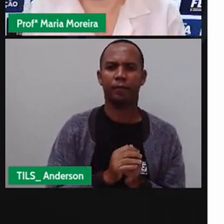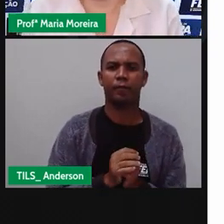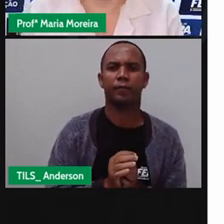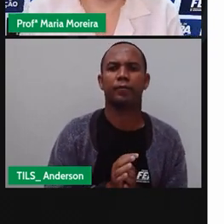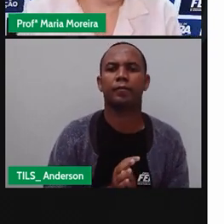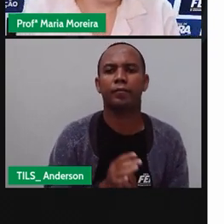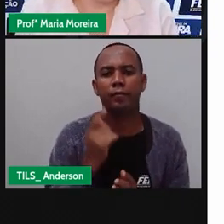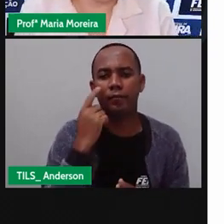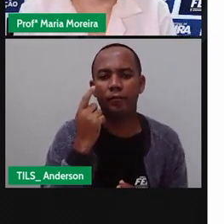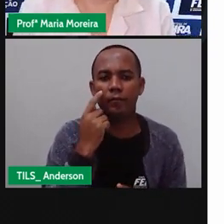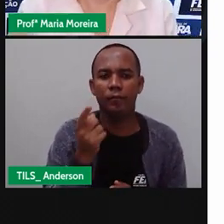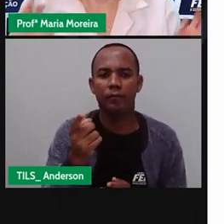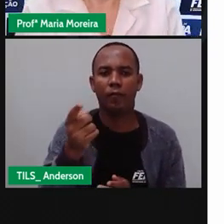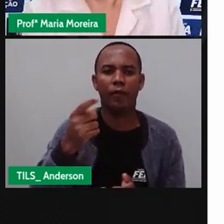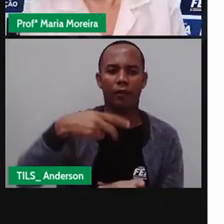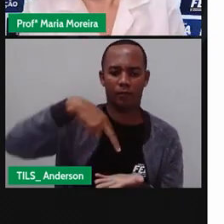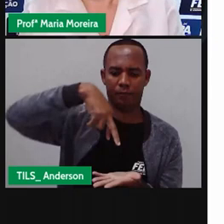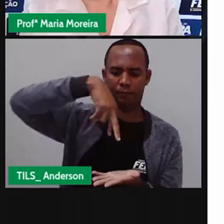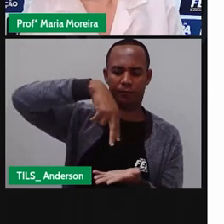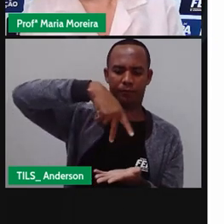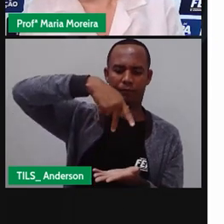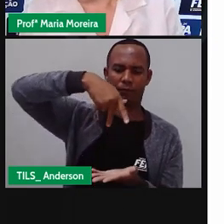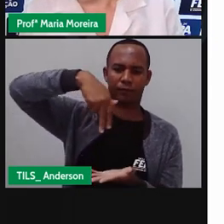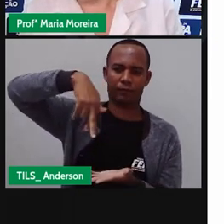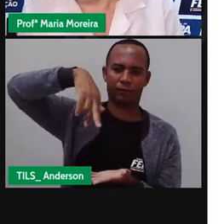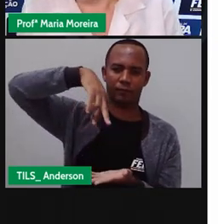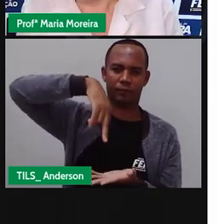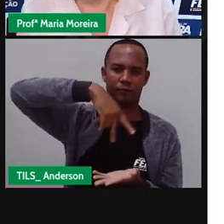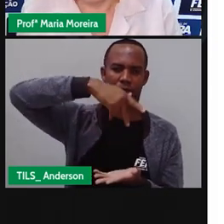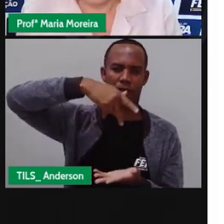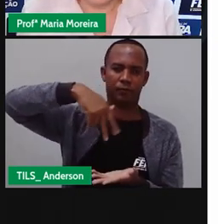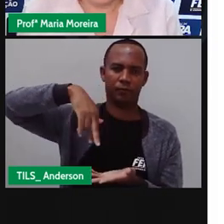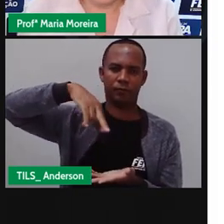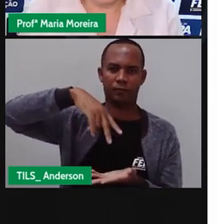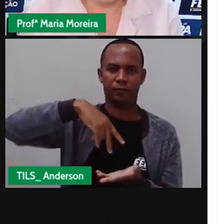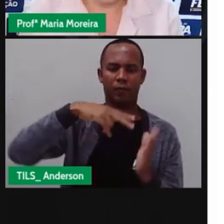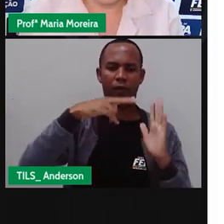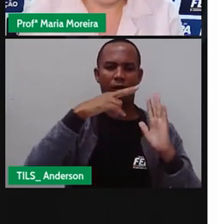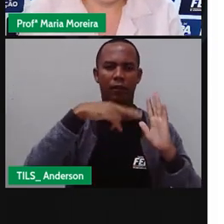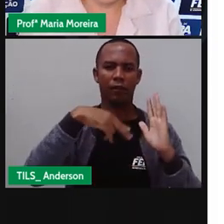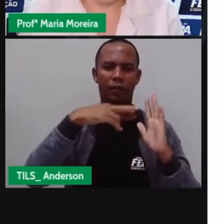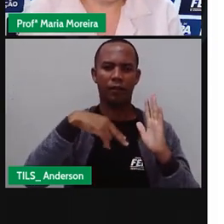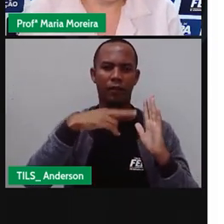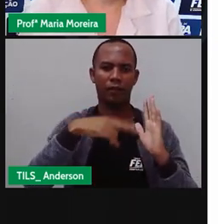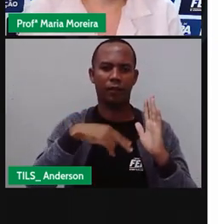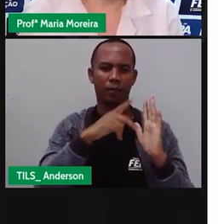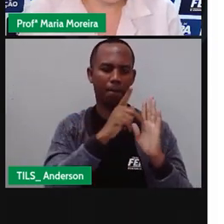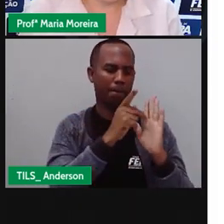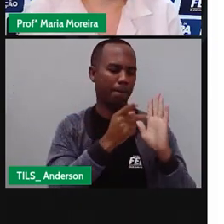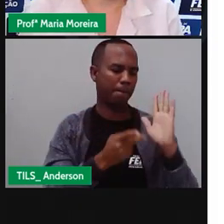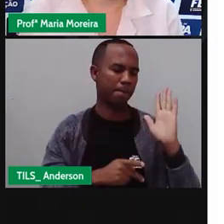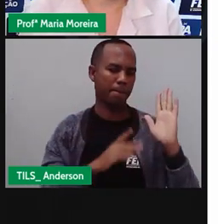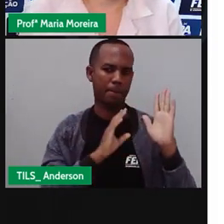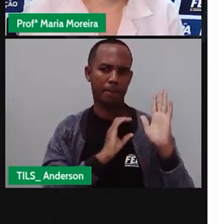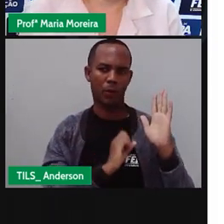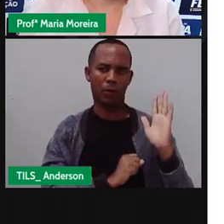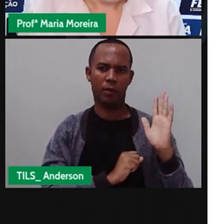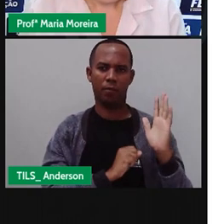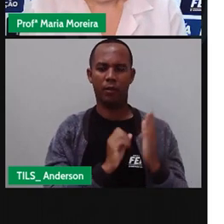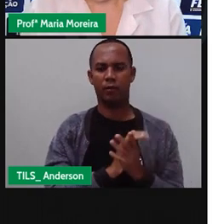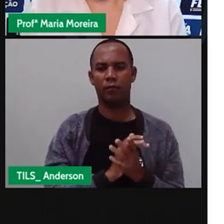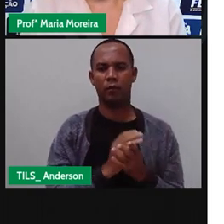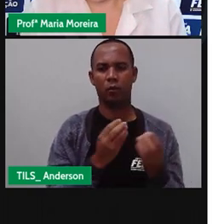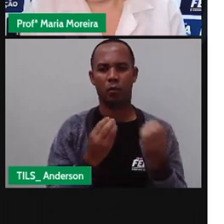uma bonequinha bonitinha. Vamos ler um poema de Cecília Meirelles, né, que fala sobre a